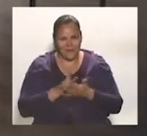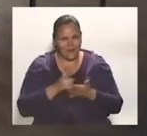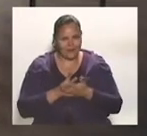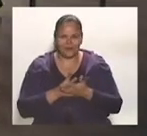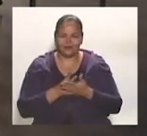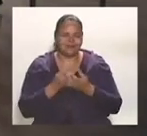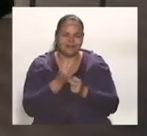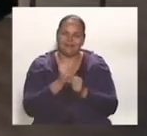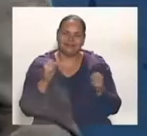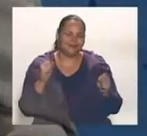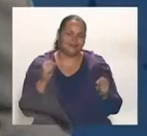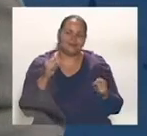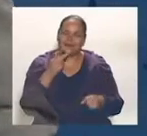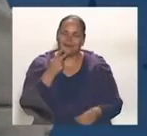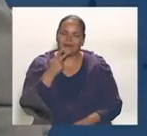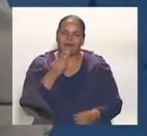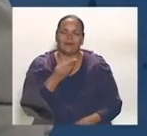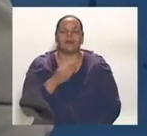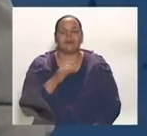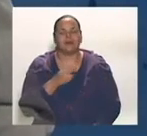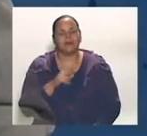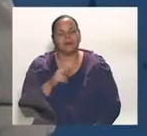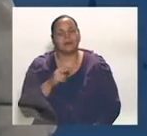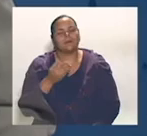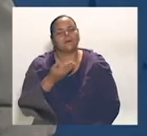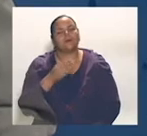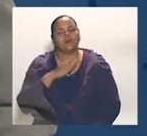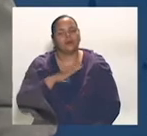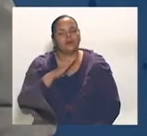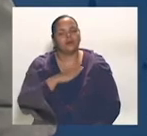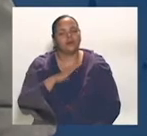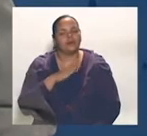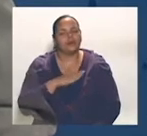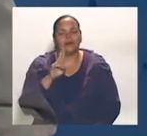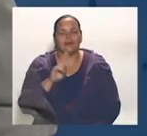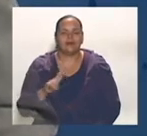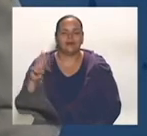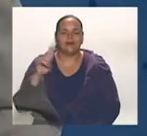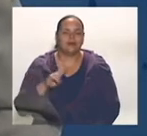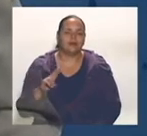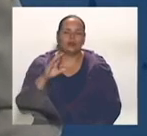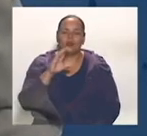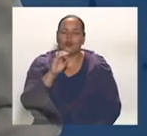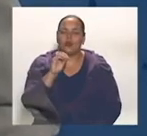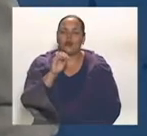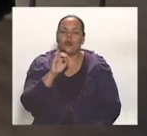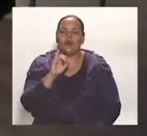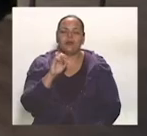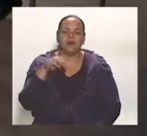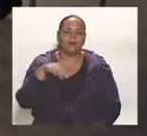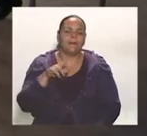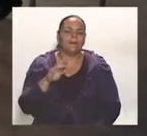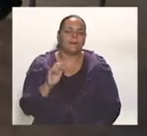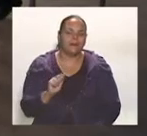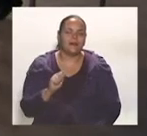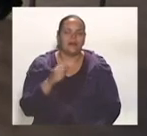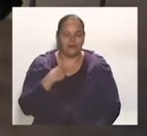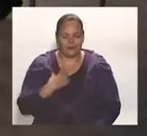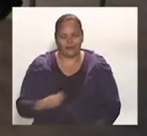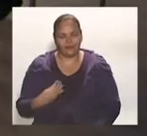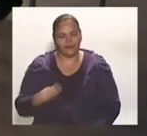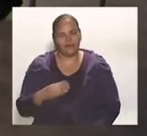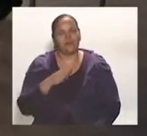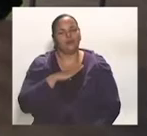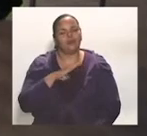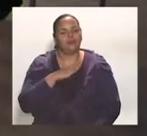é que vai ser isso? Olha, eu acho que se contar isso lá com os nossos irmãos portugueses, na Universidade de Coimbra, eles vão rir da gente. Até